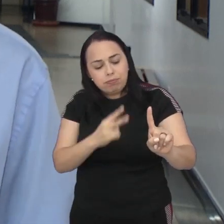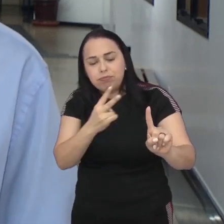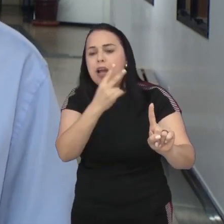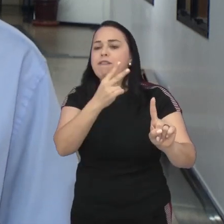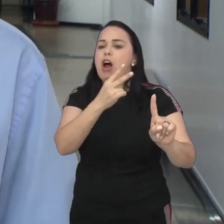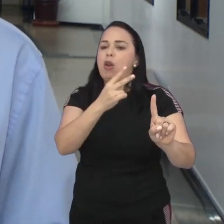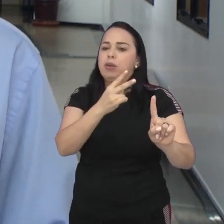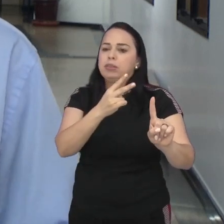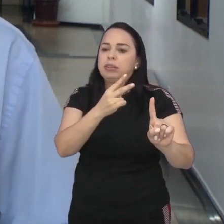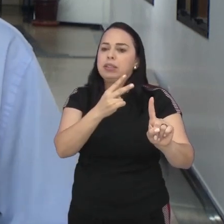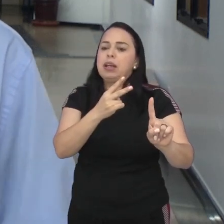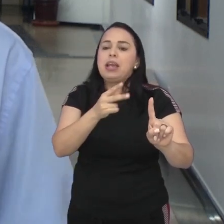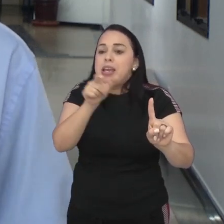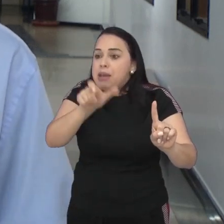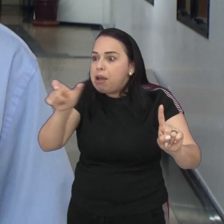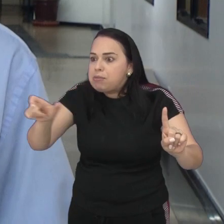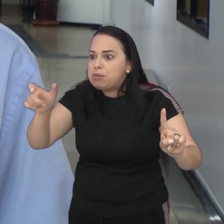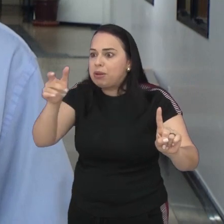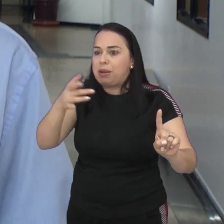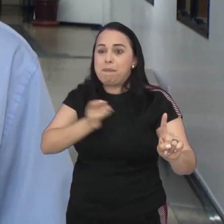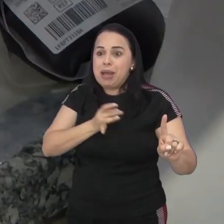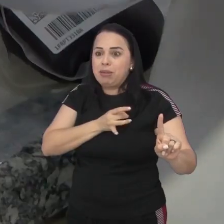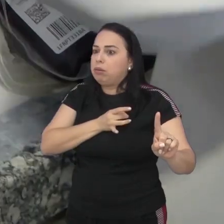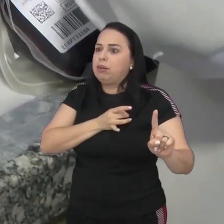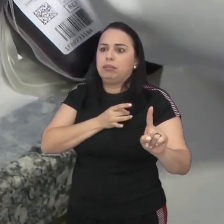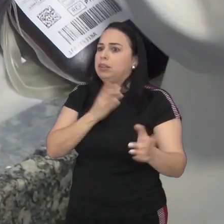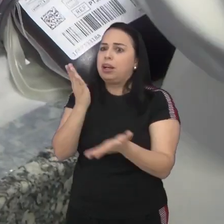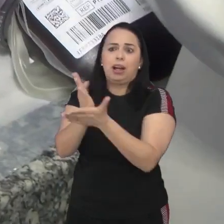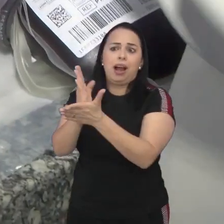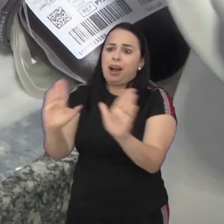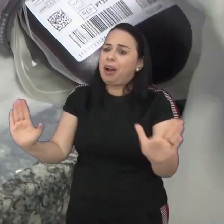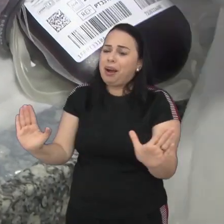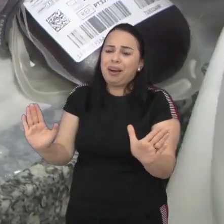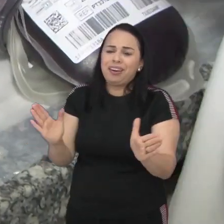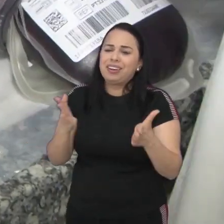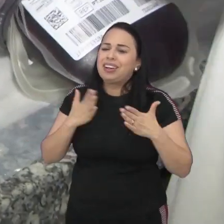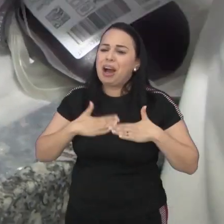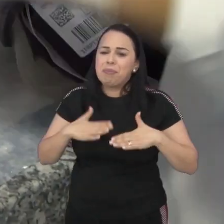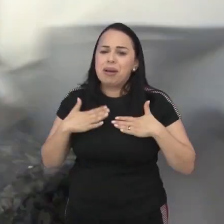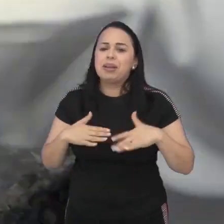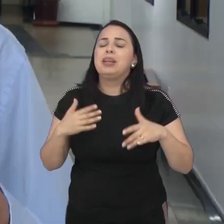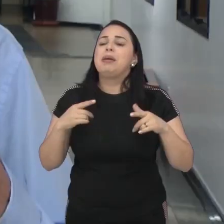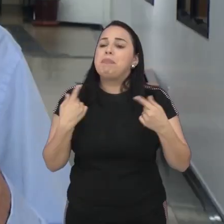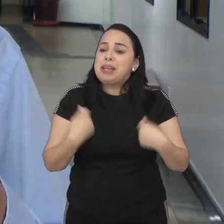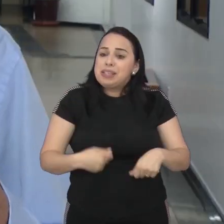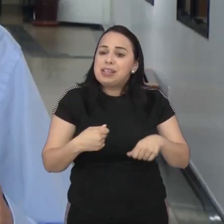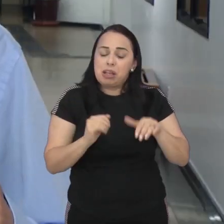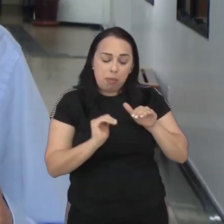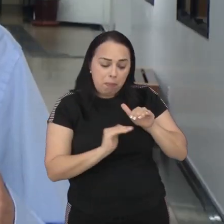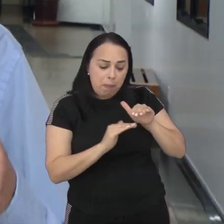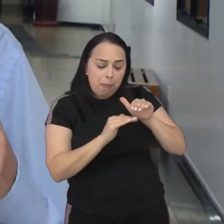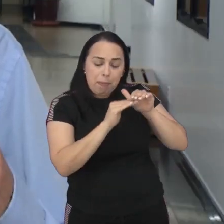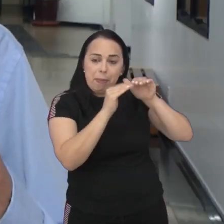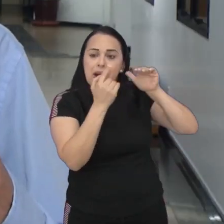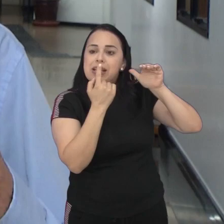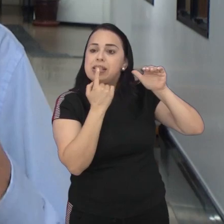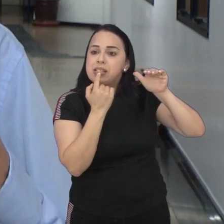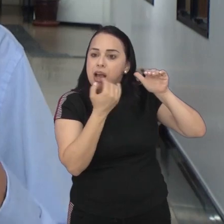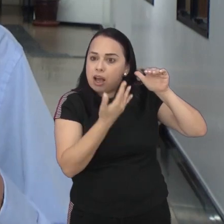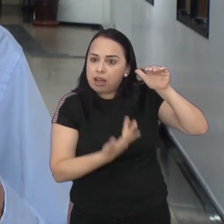a doação, para perder o medo da doação. Isso é muito importante para a gente estar com o estoque do banco de sangue